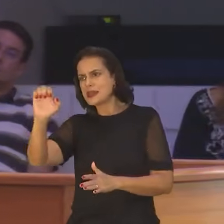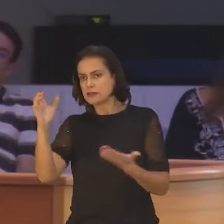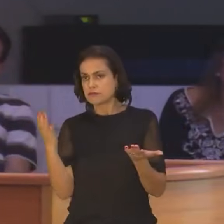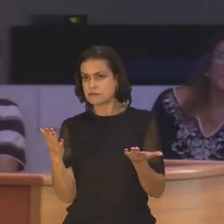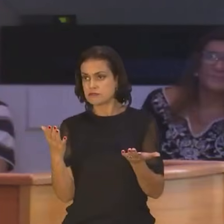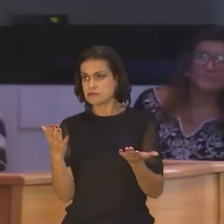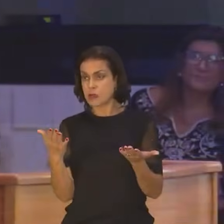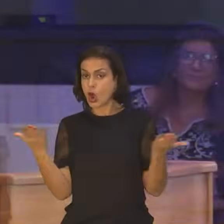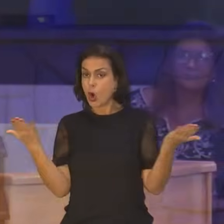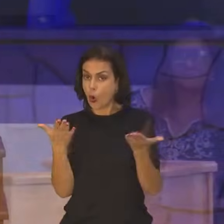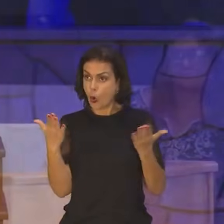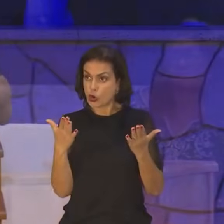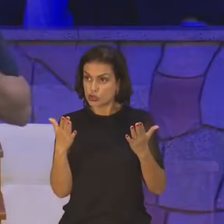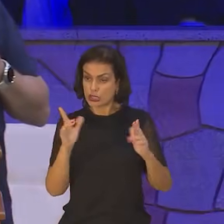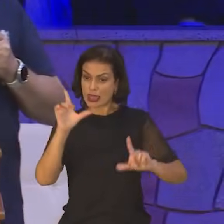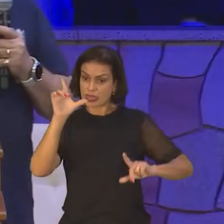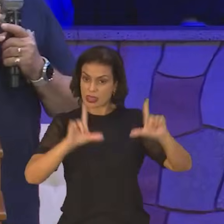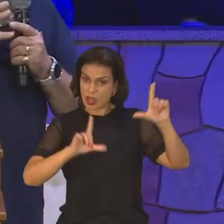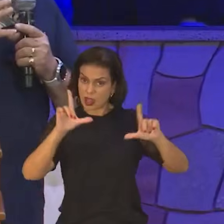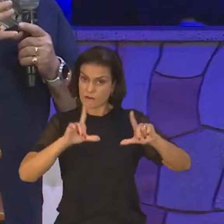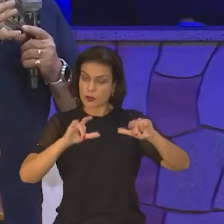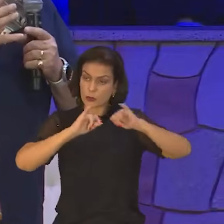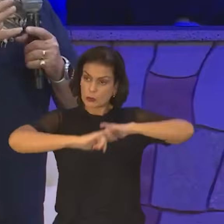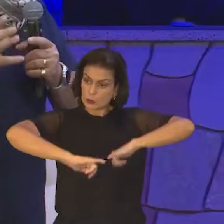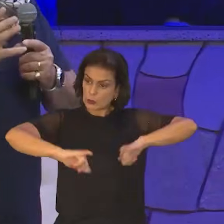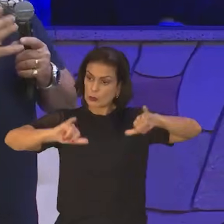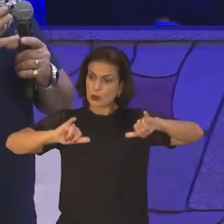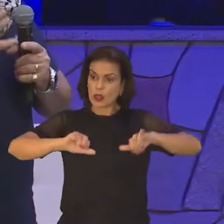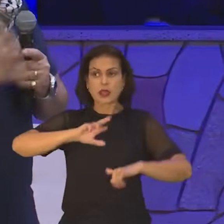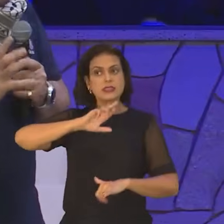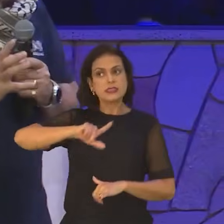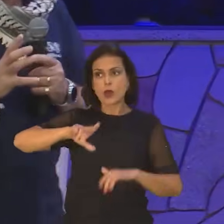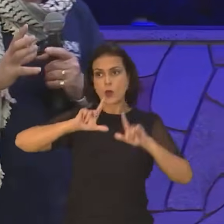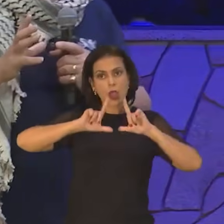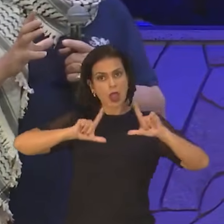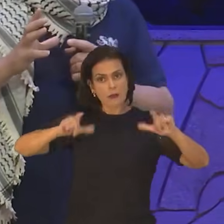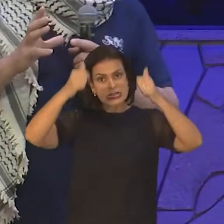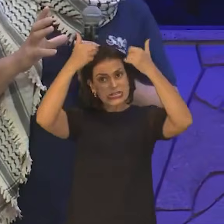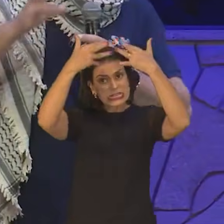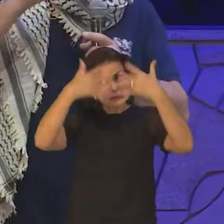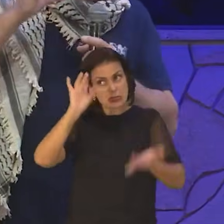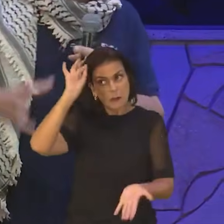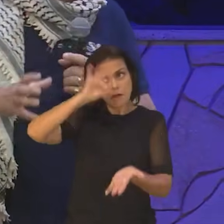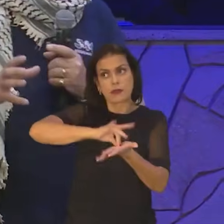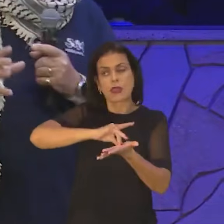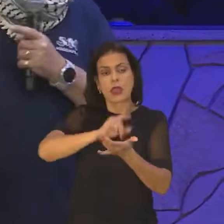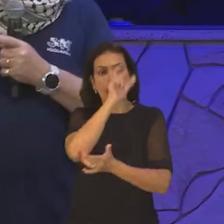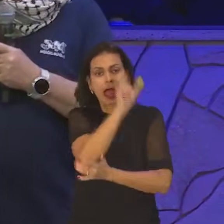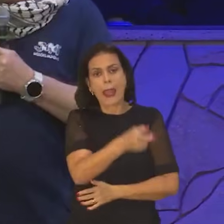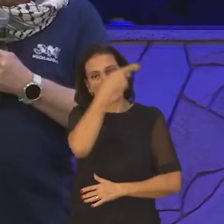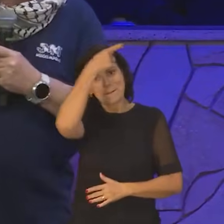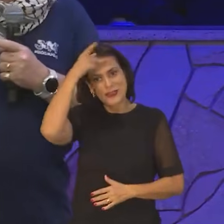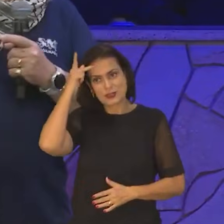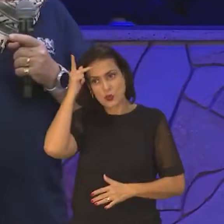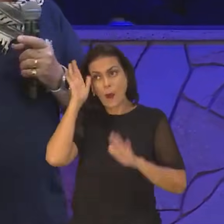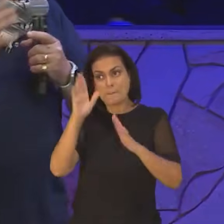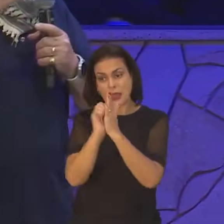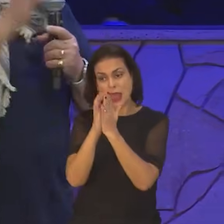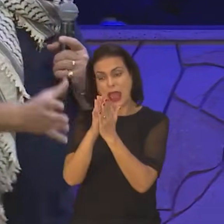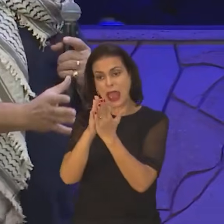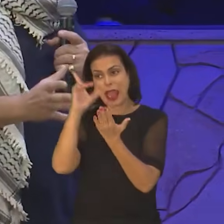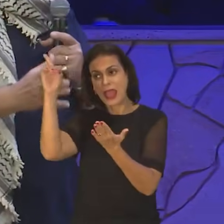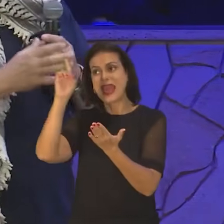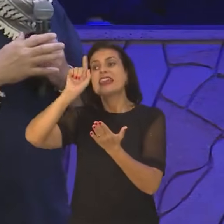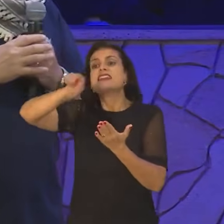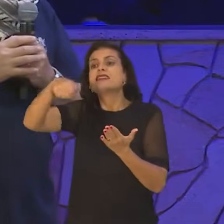mídia, mas hoje você vai ver que não é a mídia que define a pessoa, mas sim a palavra que define